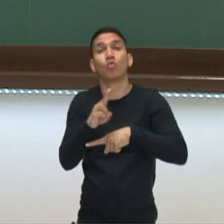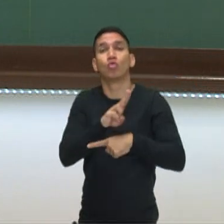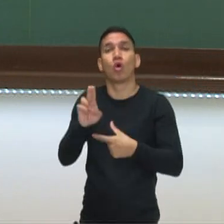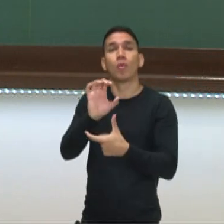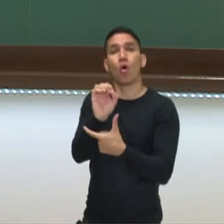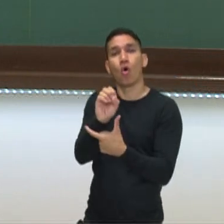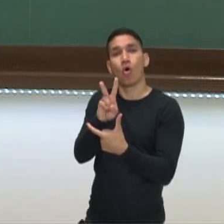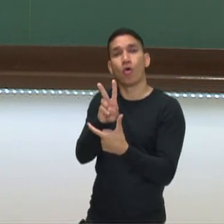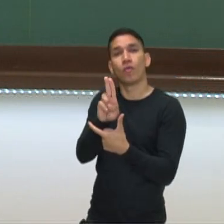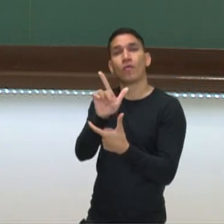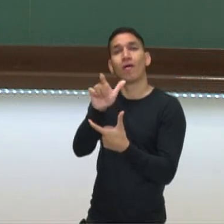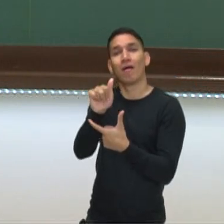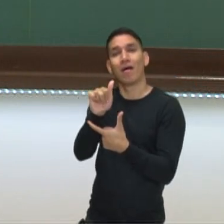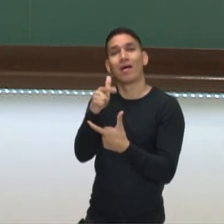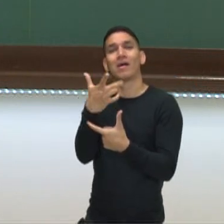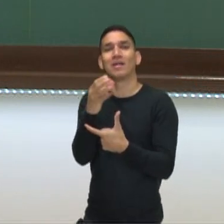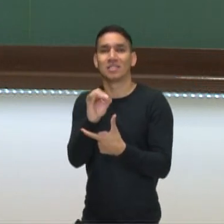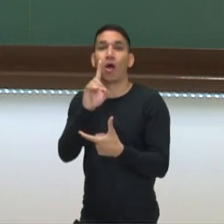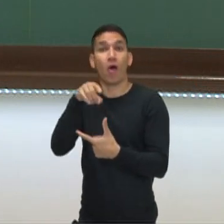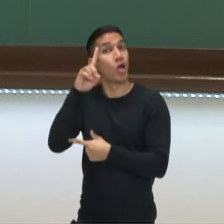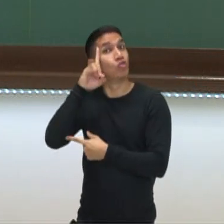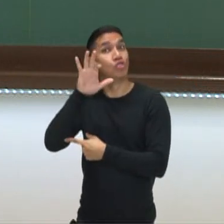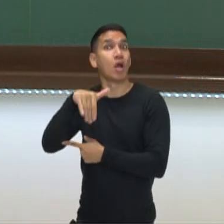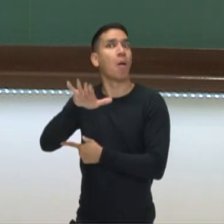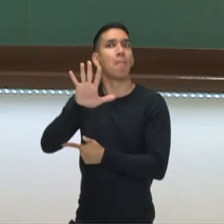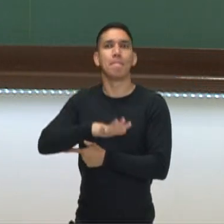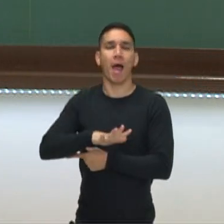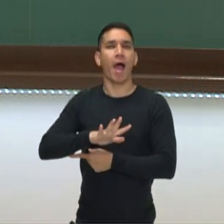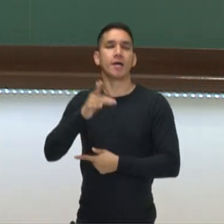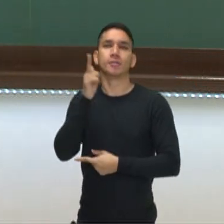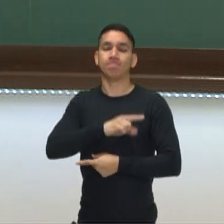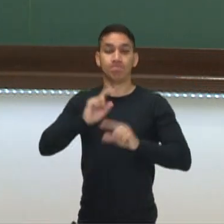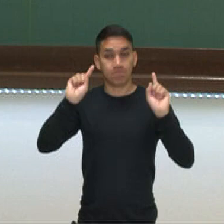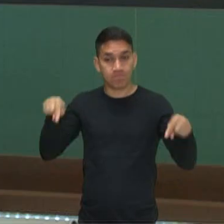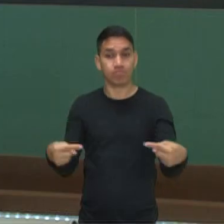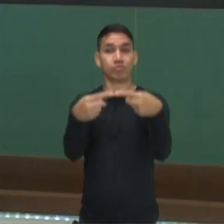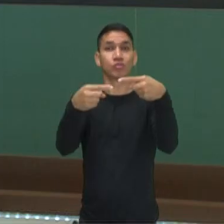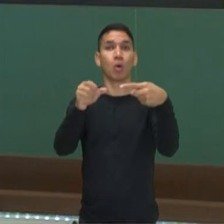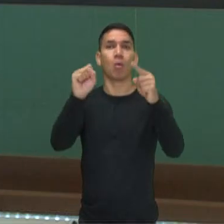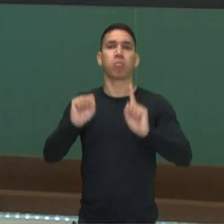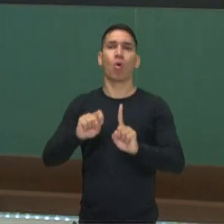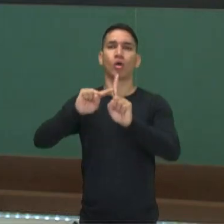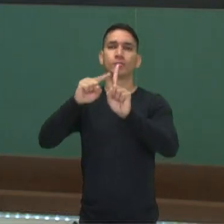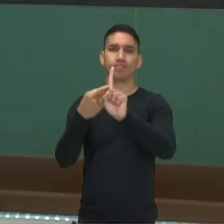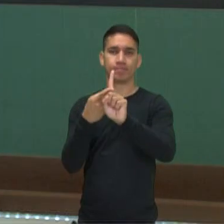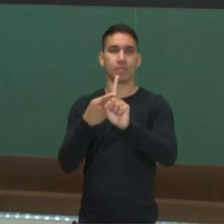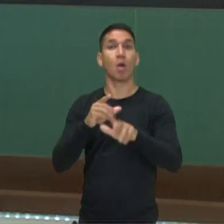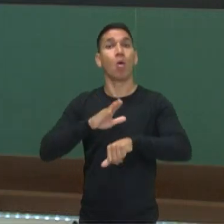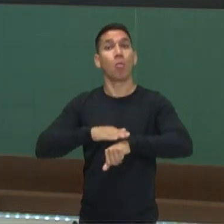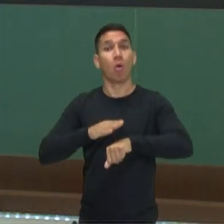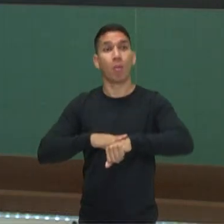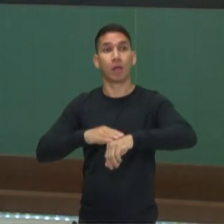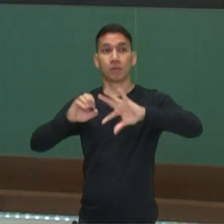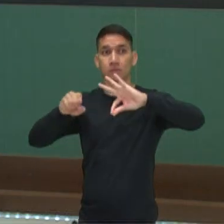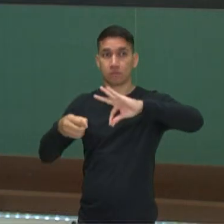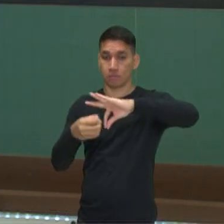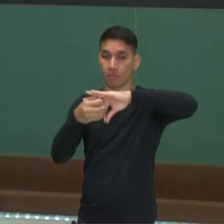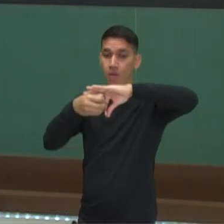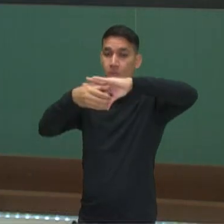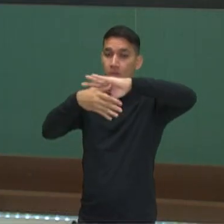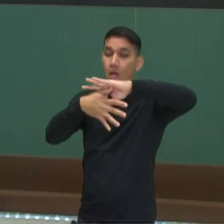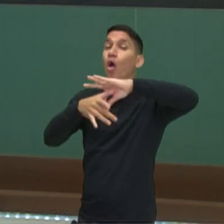é exatamente o dia mais fértil da mulher, tá? Quando ela ovular, ela então vai